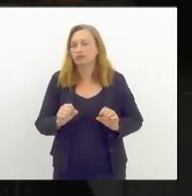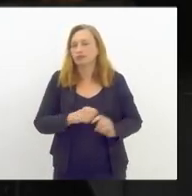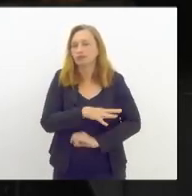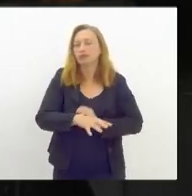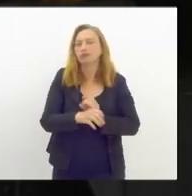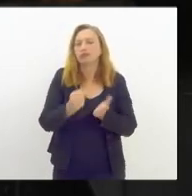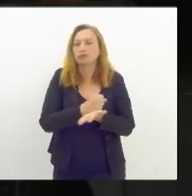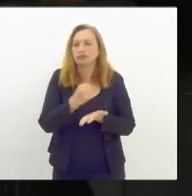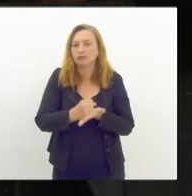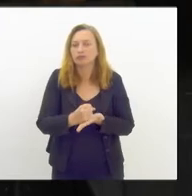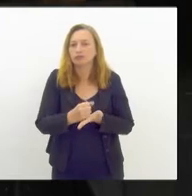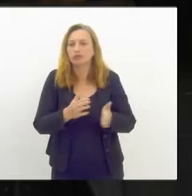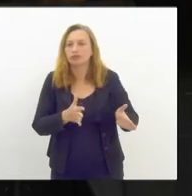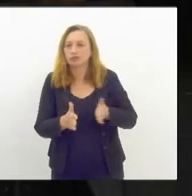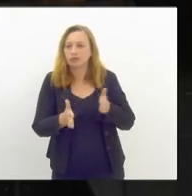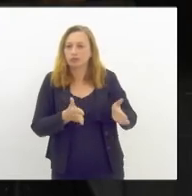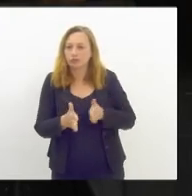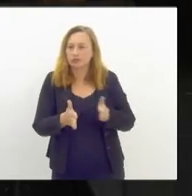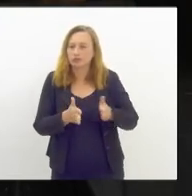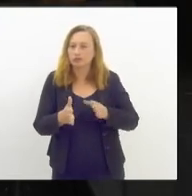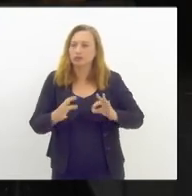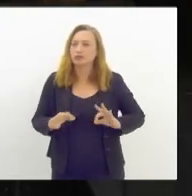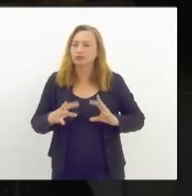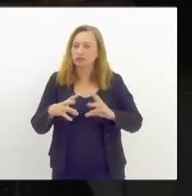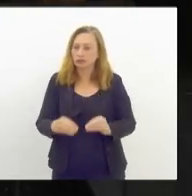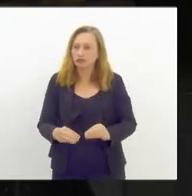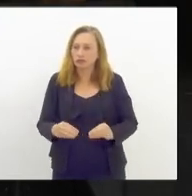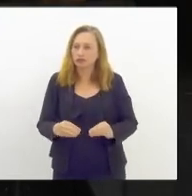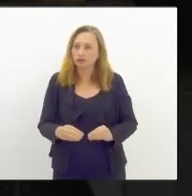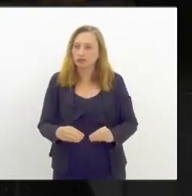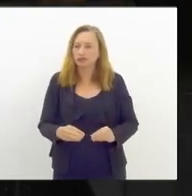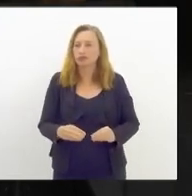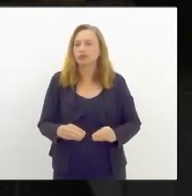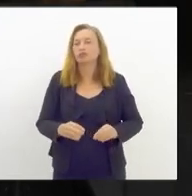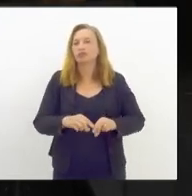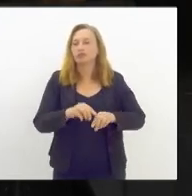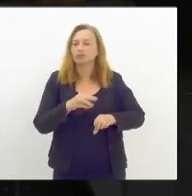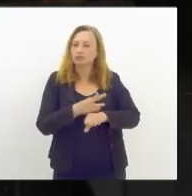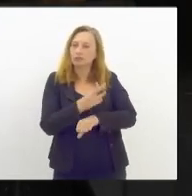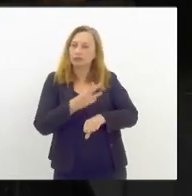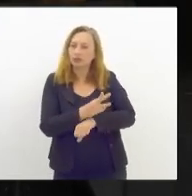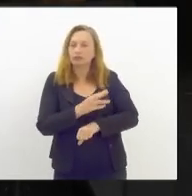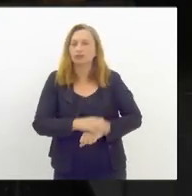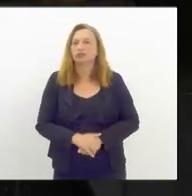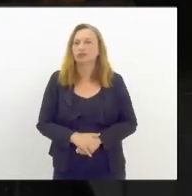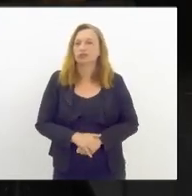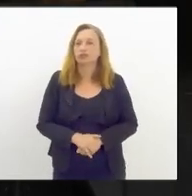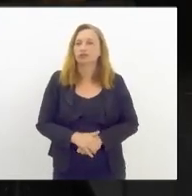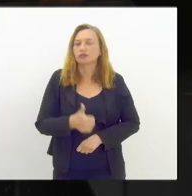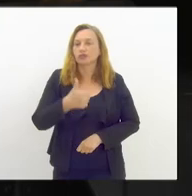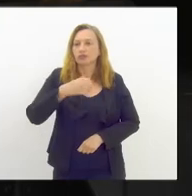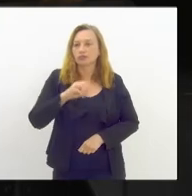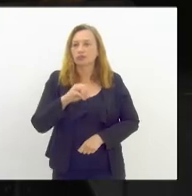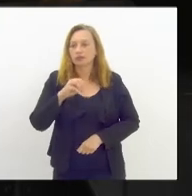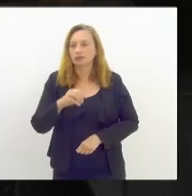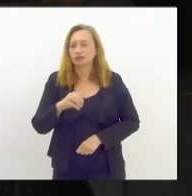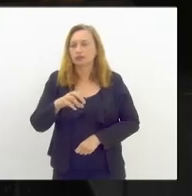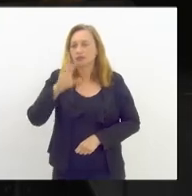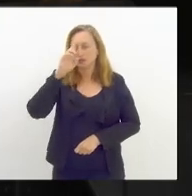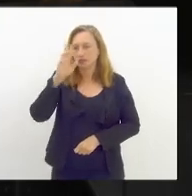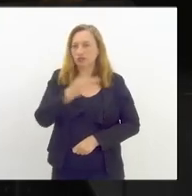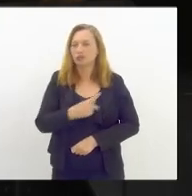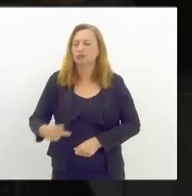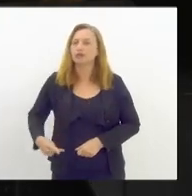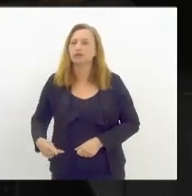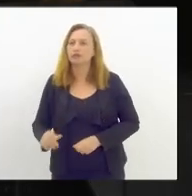temporárias enfim todas as formas de terceirização e em décimo senhor presidente defender